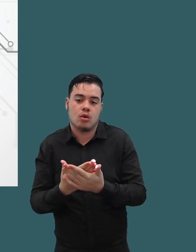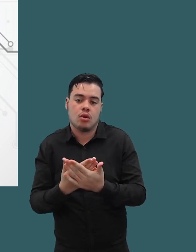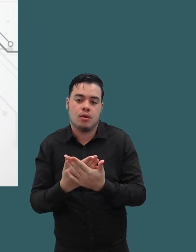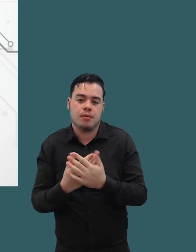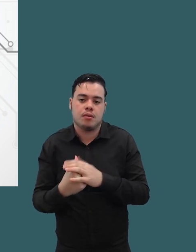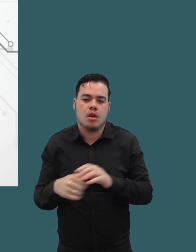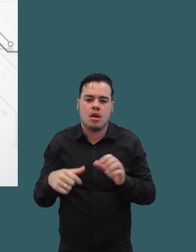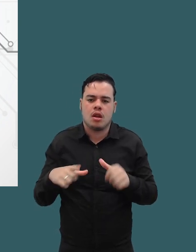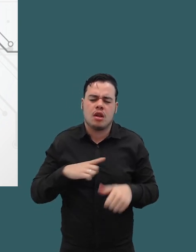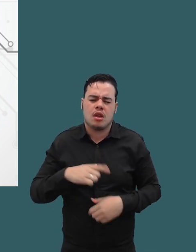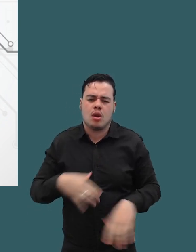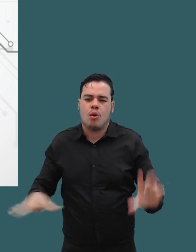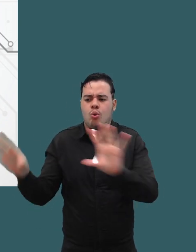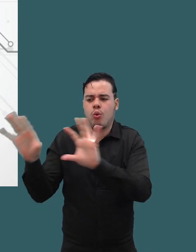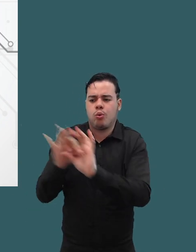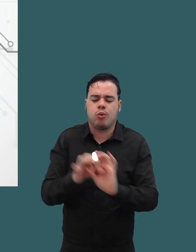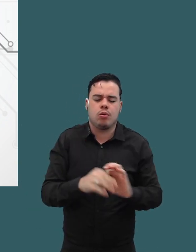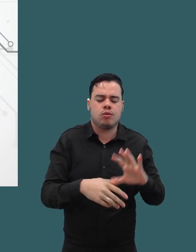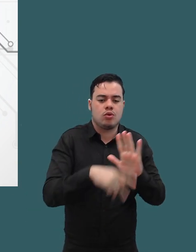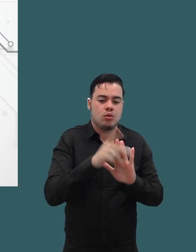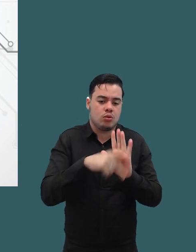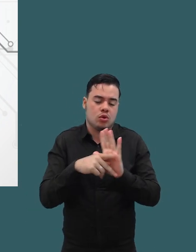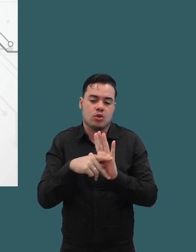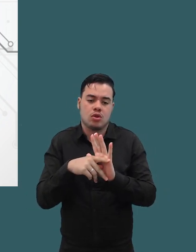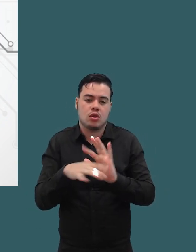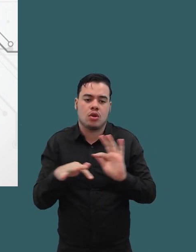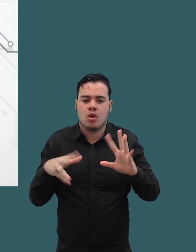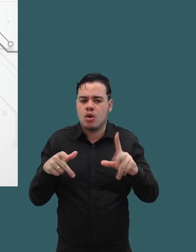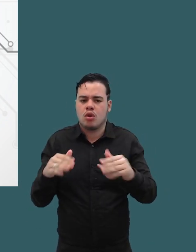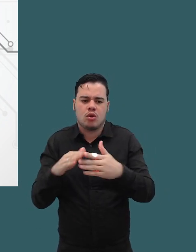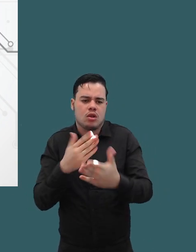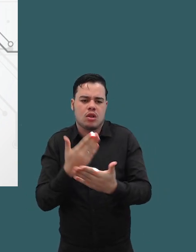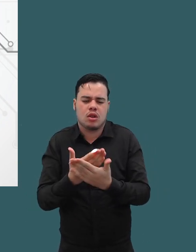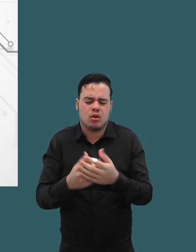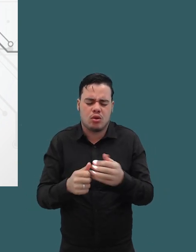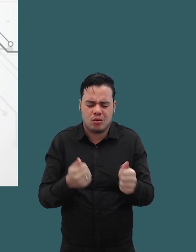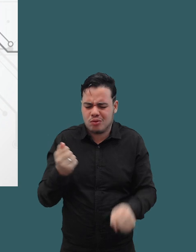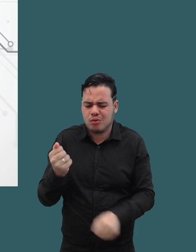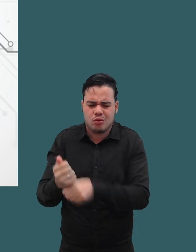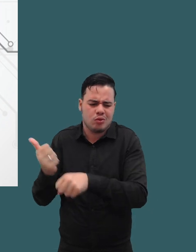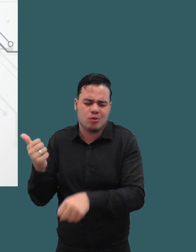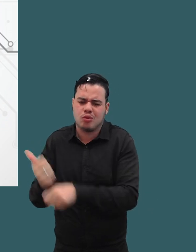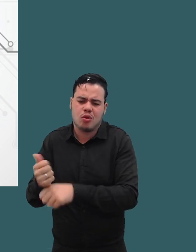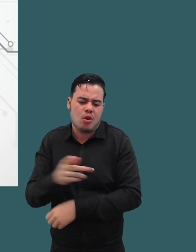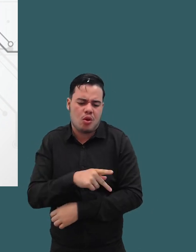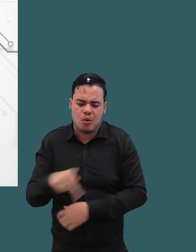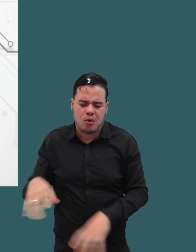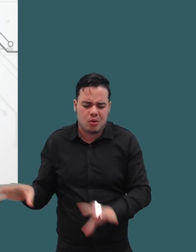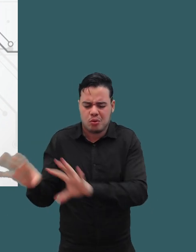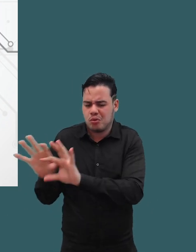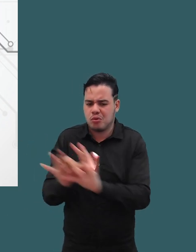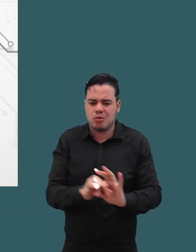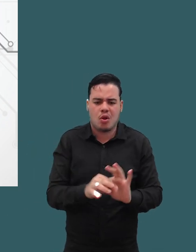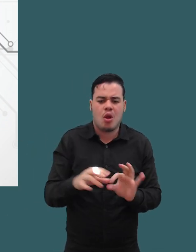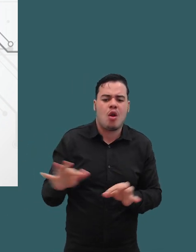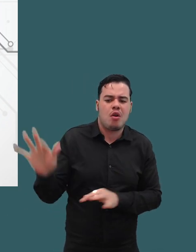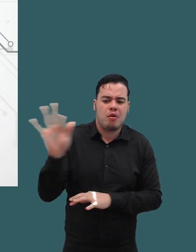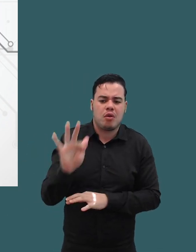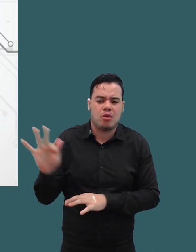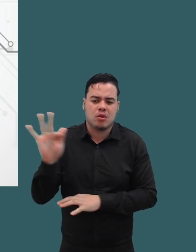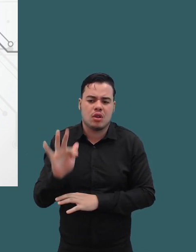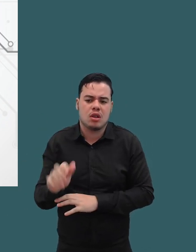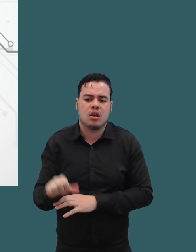criar essa conexão de um projeto. Então, as escolas vão se apoiar, os professores vão se apoiar, a universidade, ou o